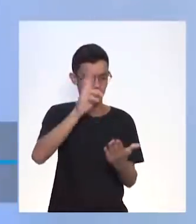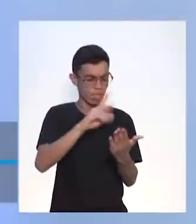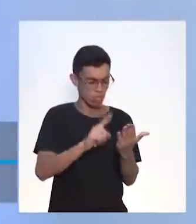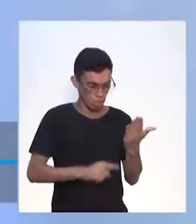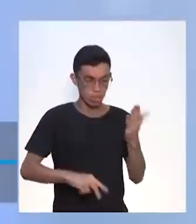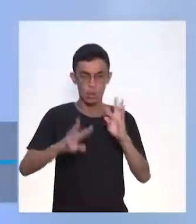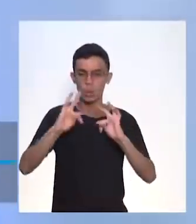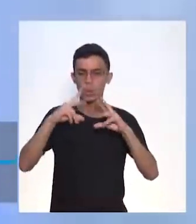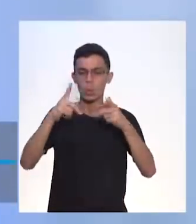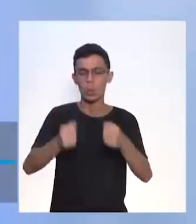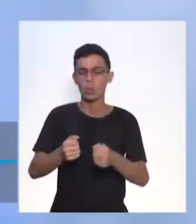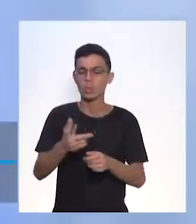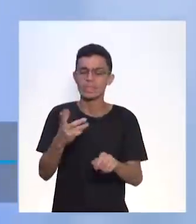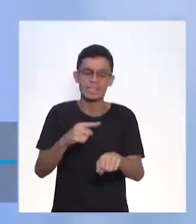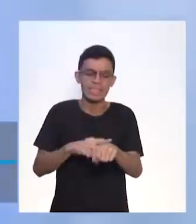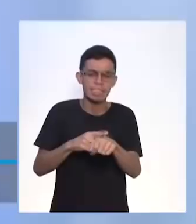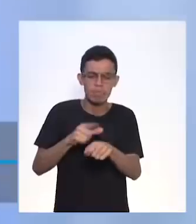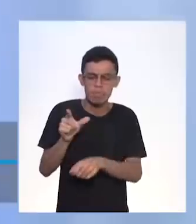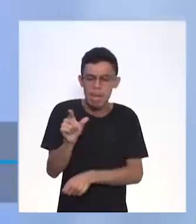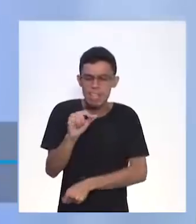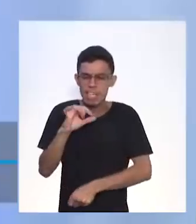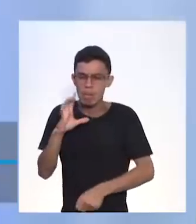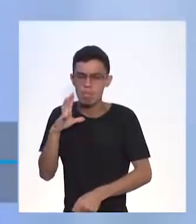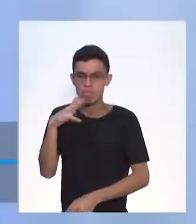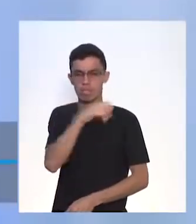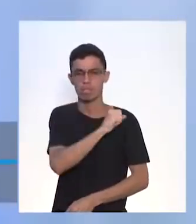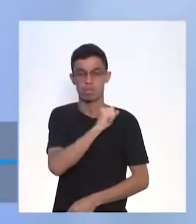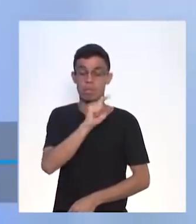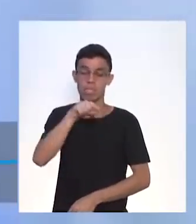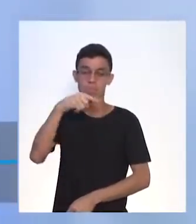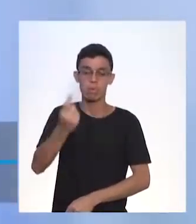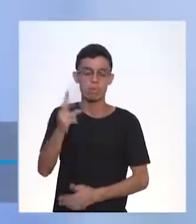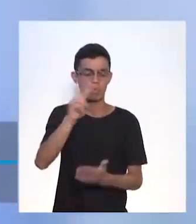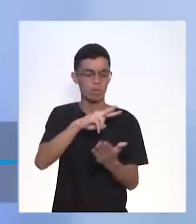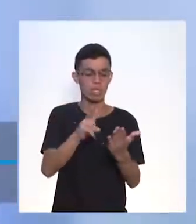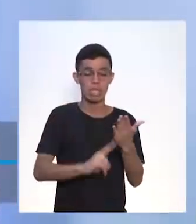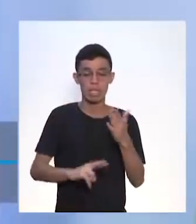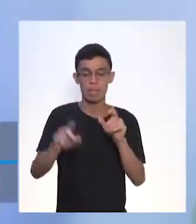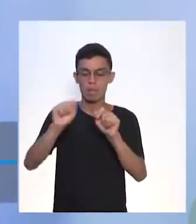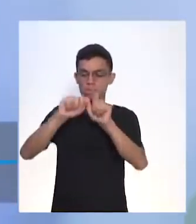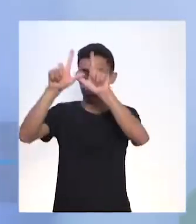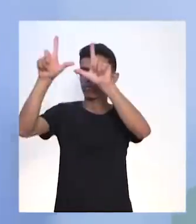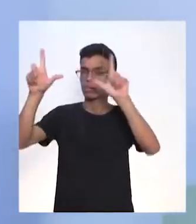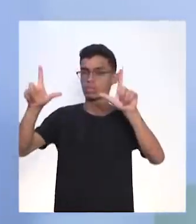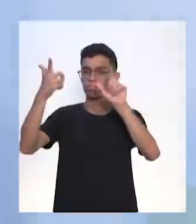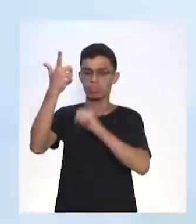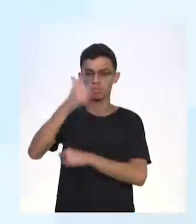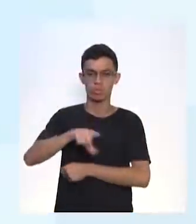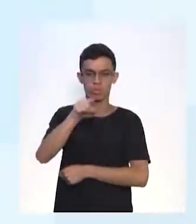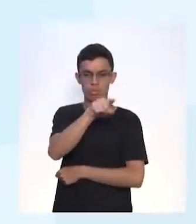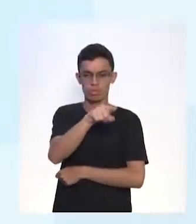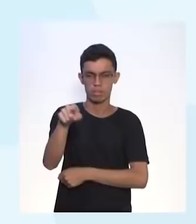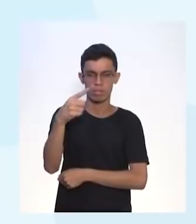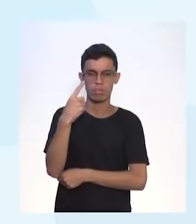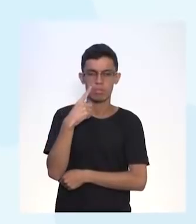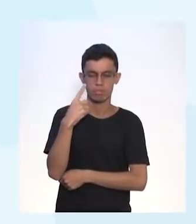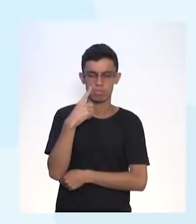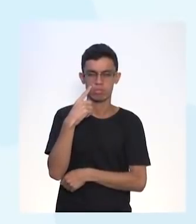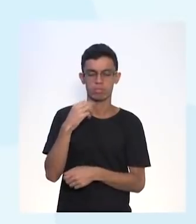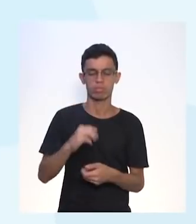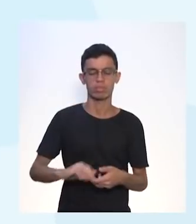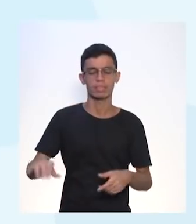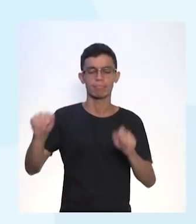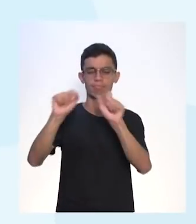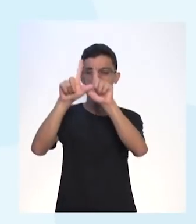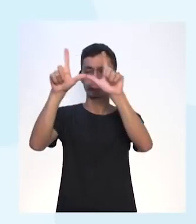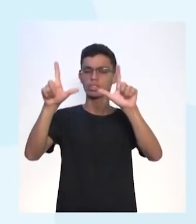viu? Que agora é tudo muito rápido. Vamos lá. Então, volta no cartaz, por favor, para eles. Então, nós